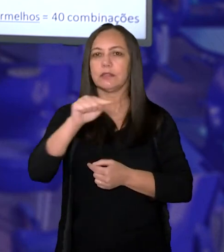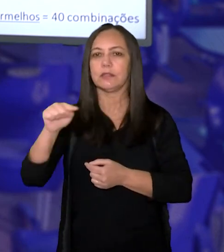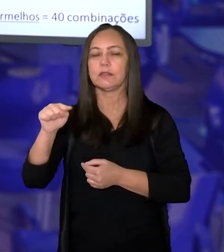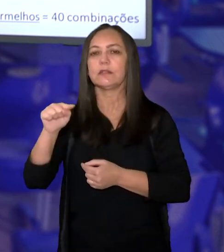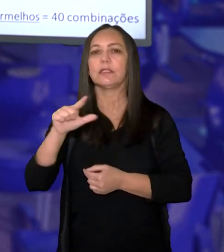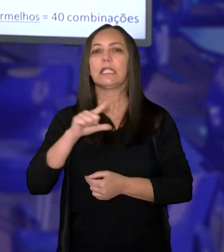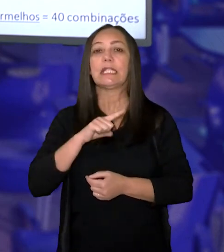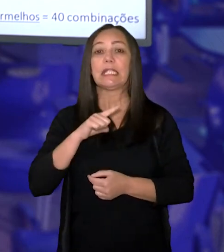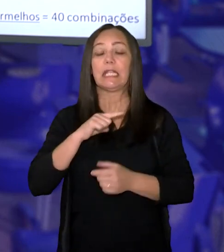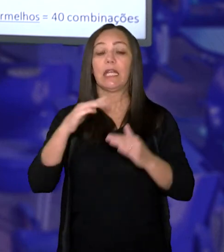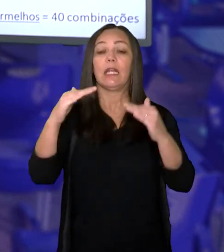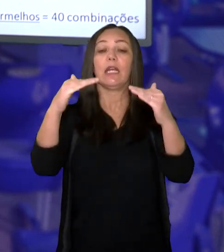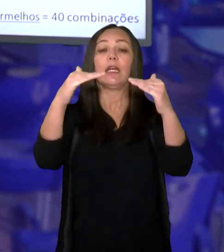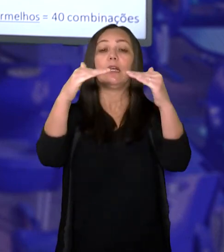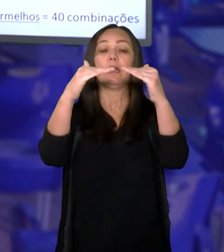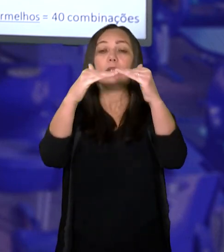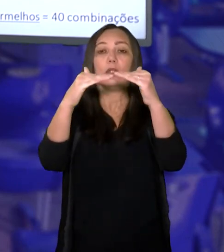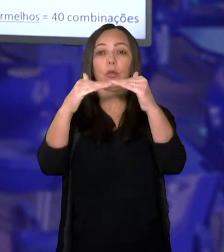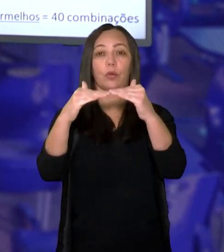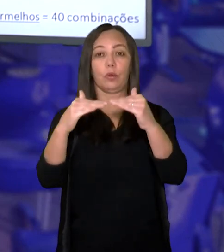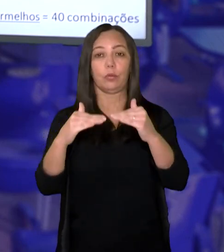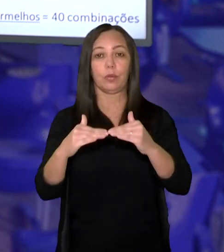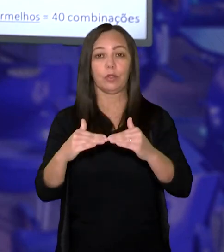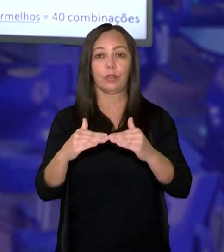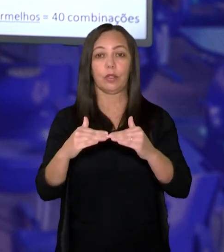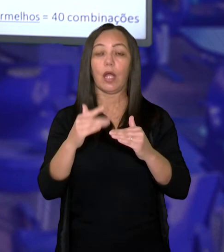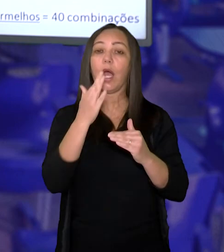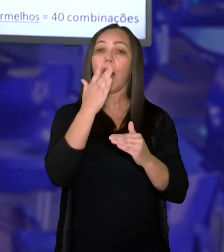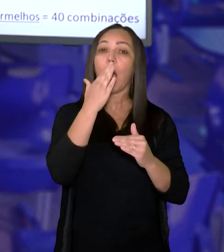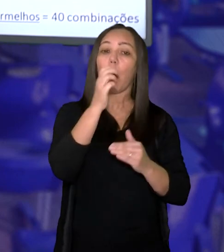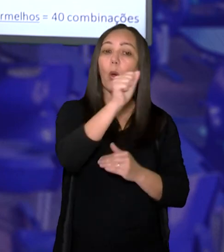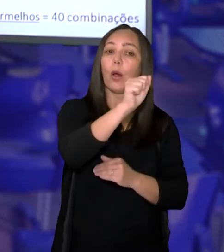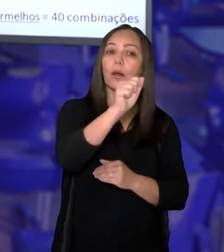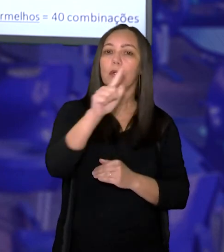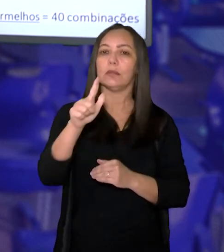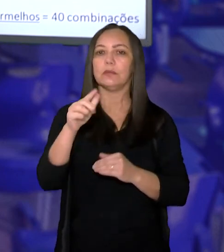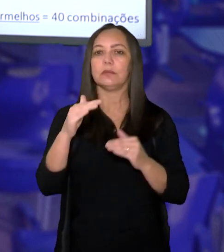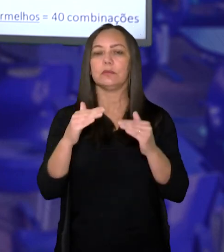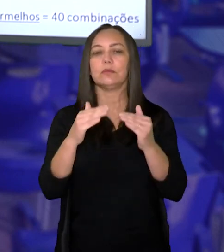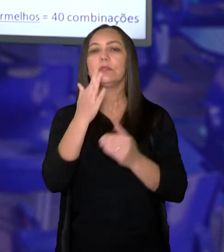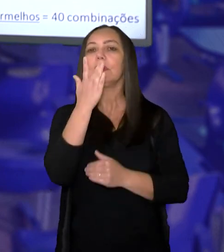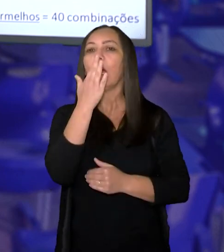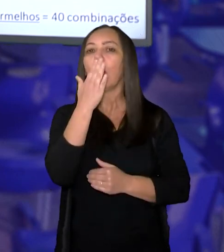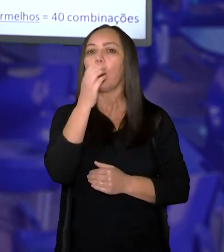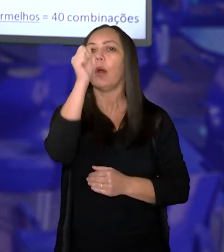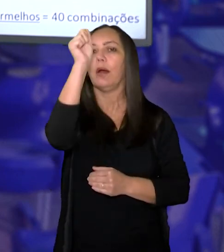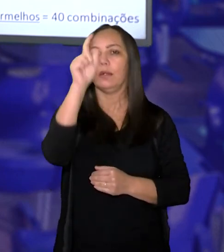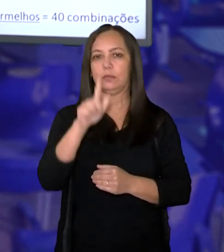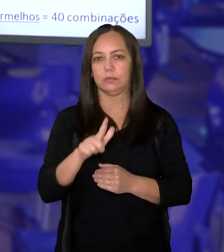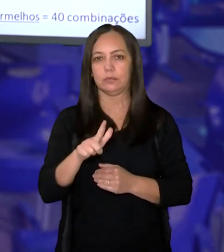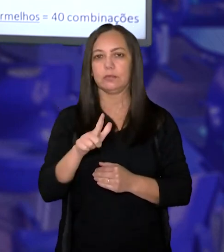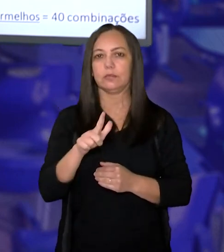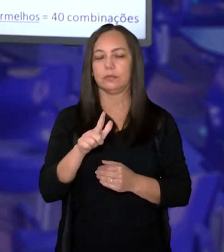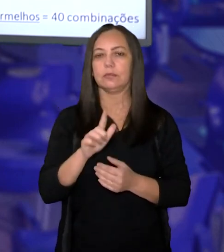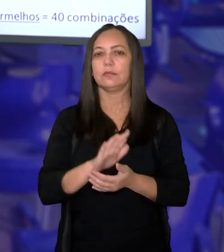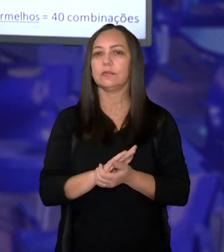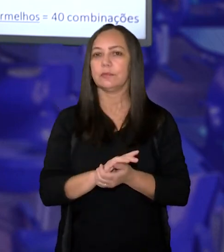tenho a combinação entre o adesivo azul e o adesivo